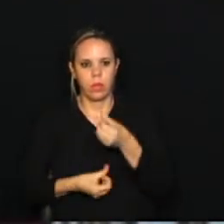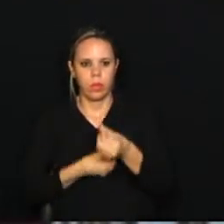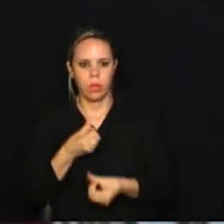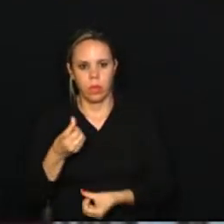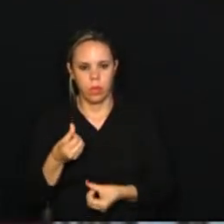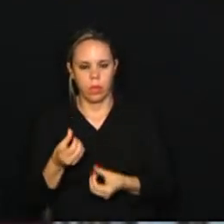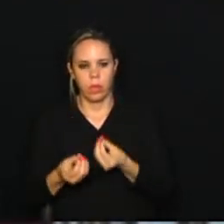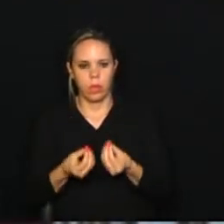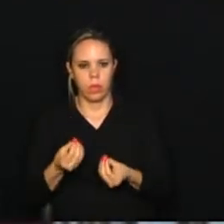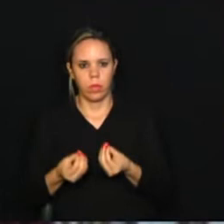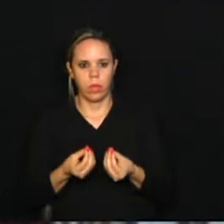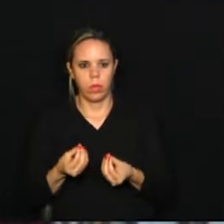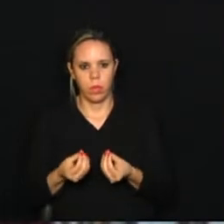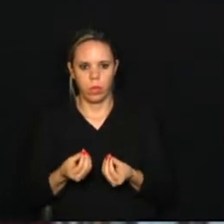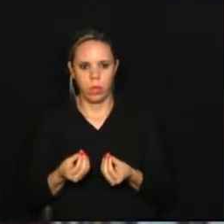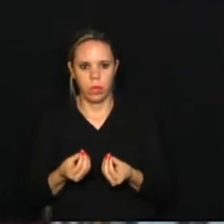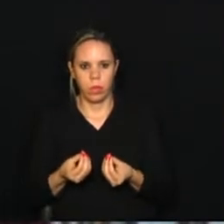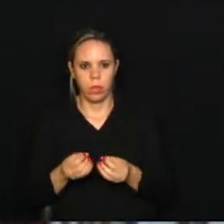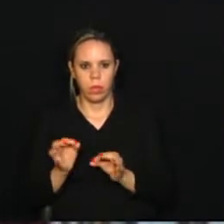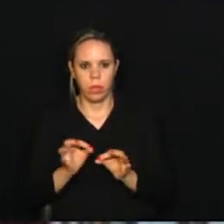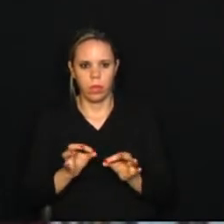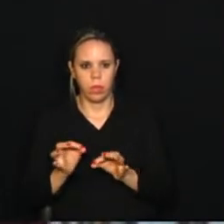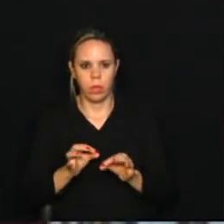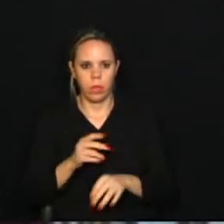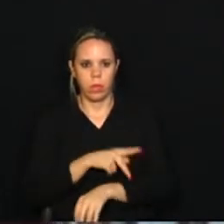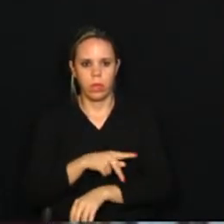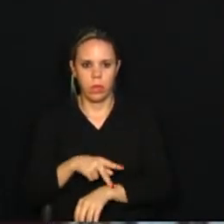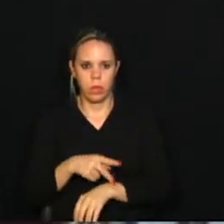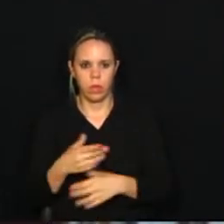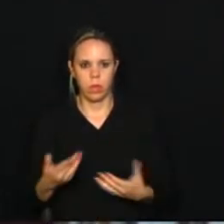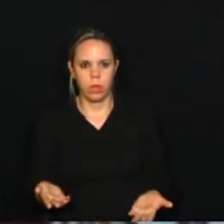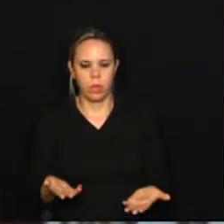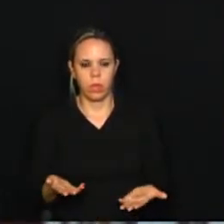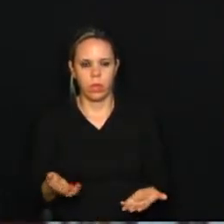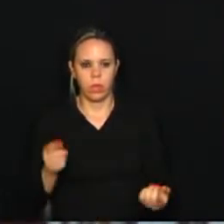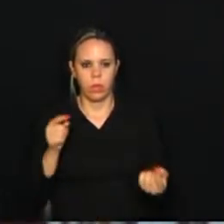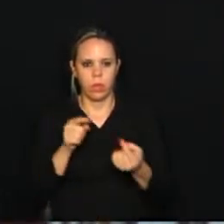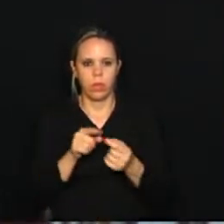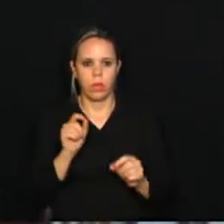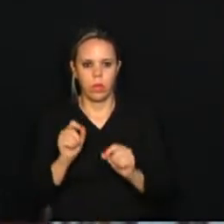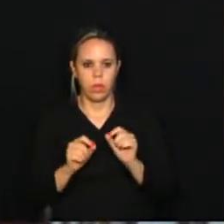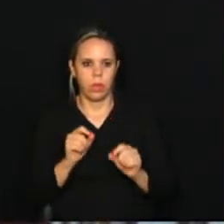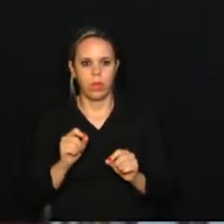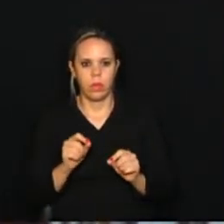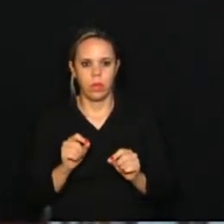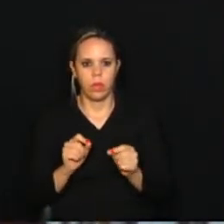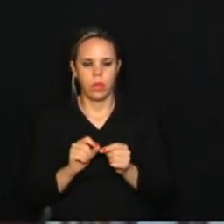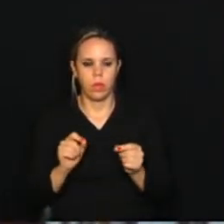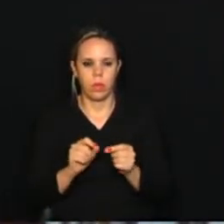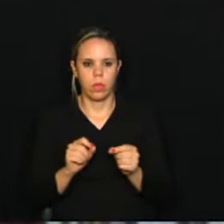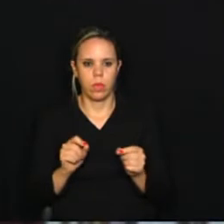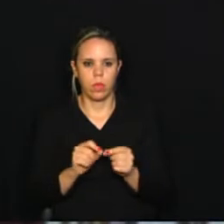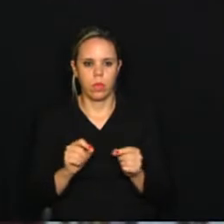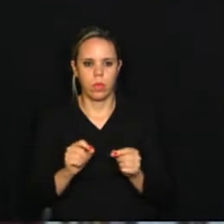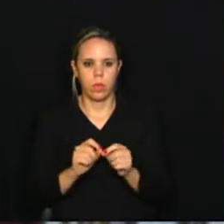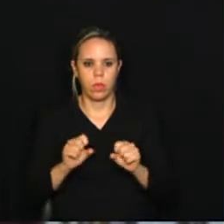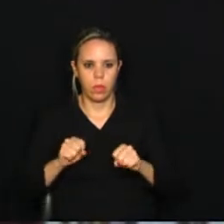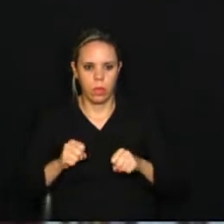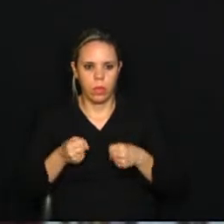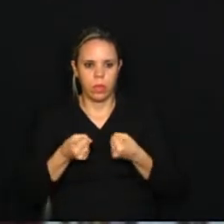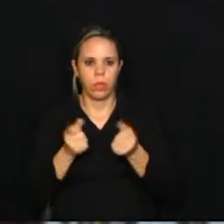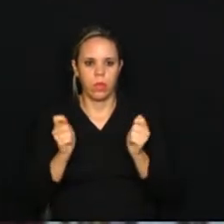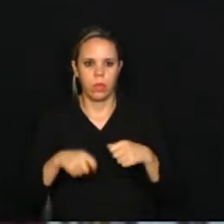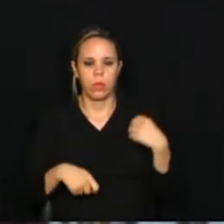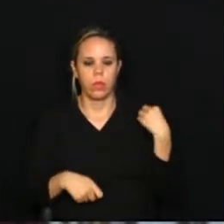com providências pedagógicas no sentido de fazer o maior esforço